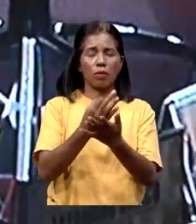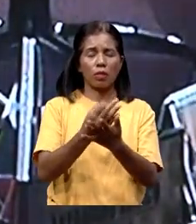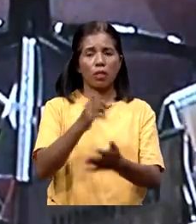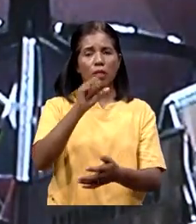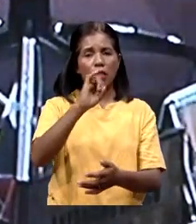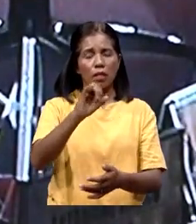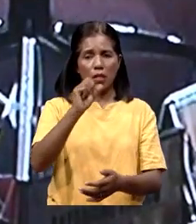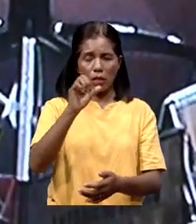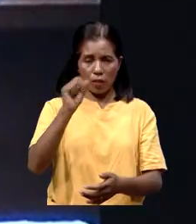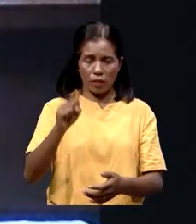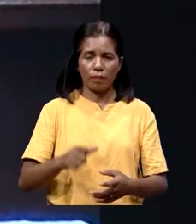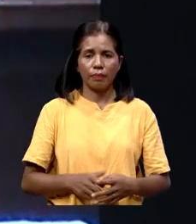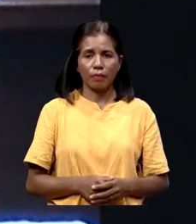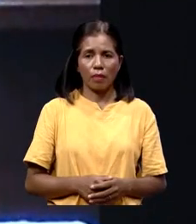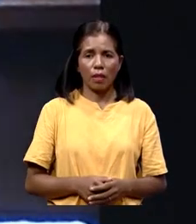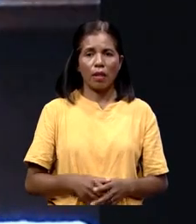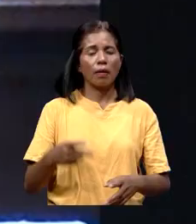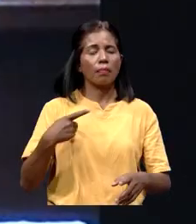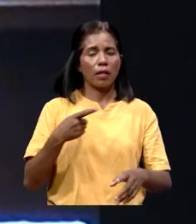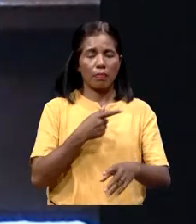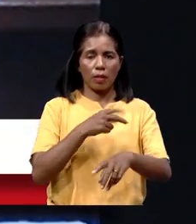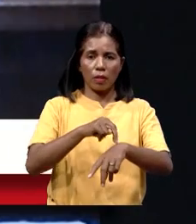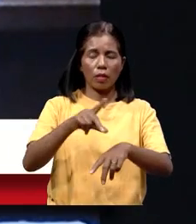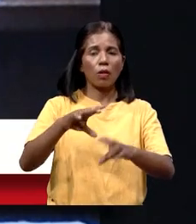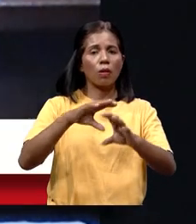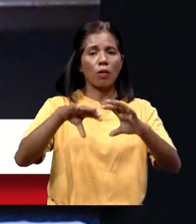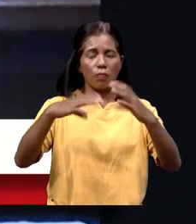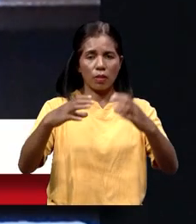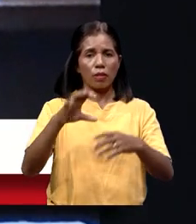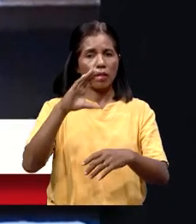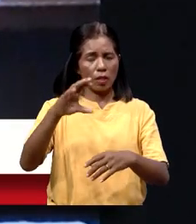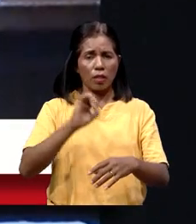social. Parlamento Nacional e Comissão C, né, o cargo suba a senhora